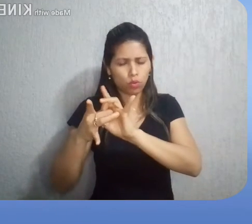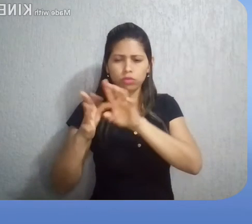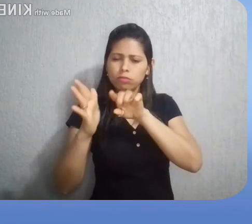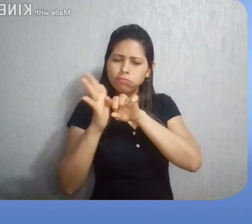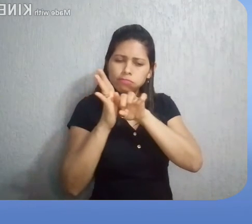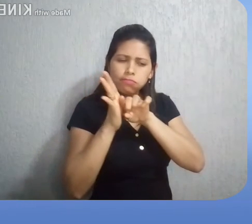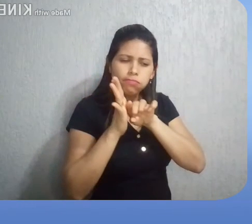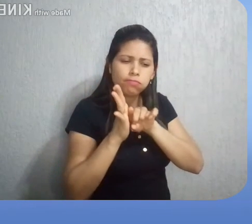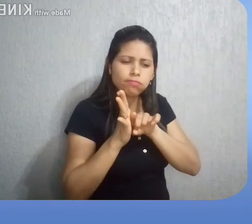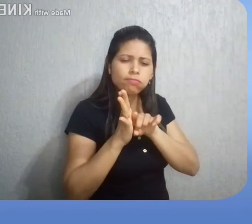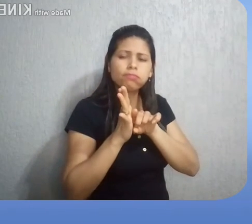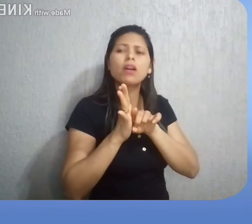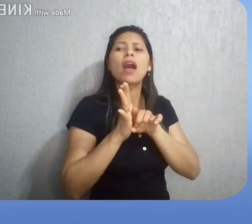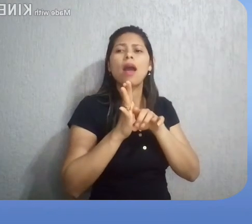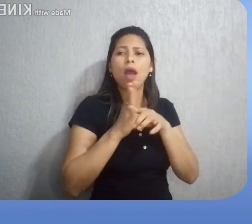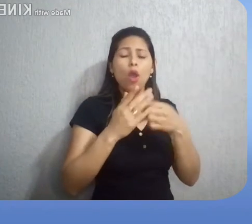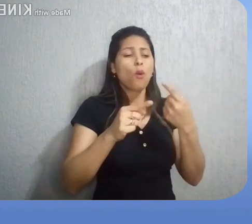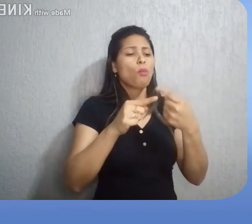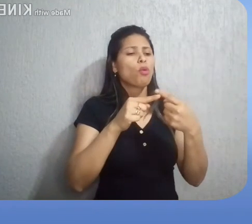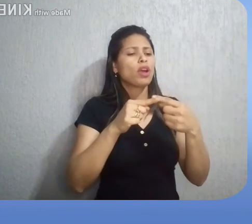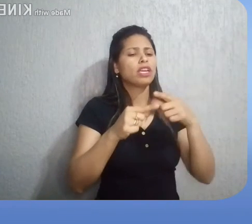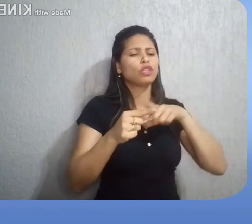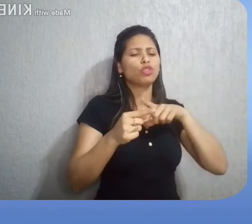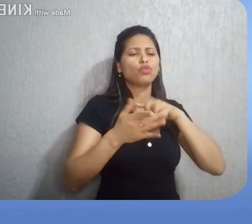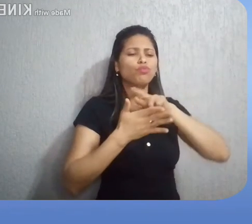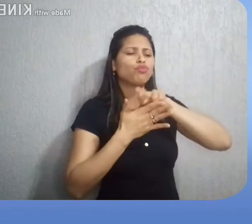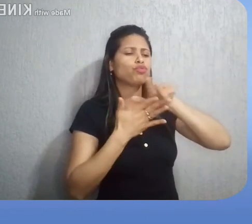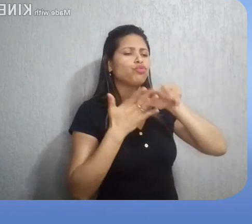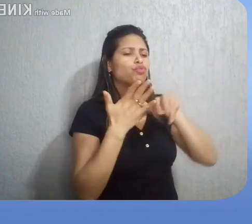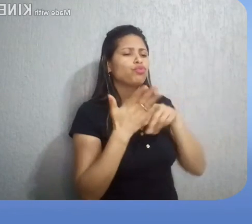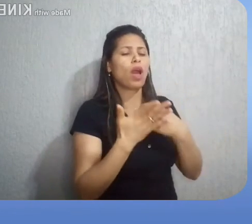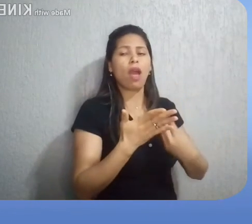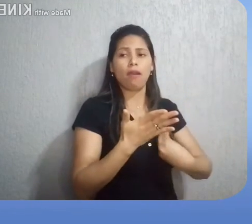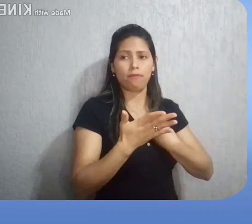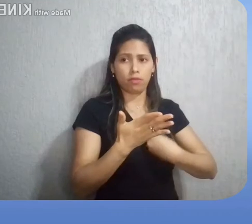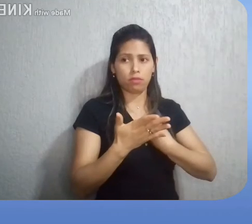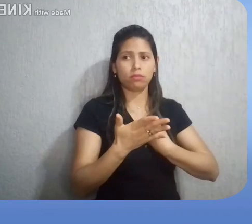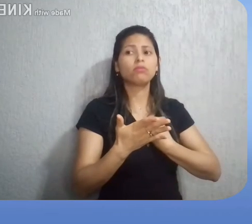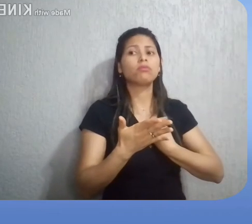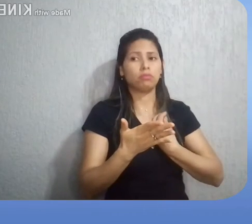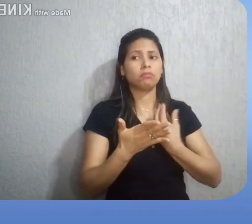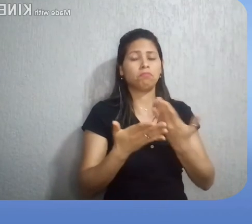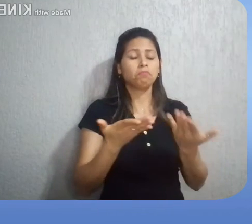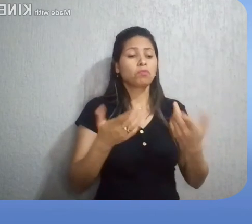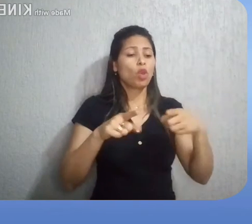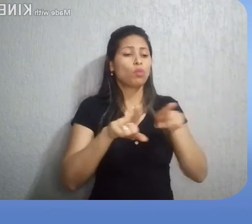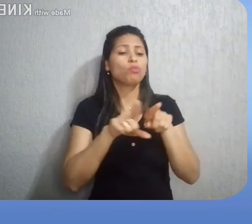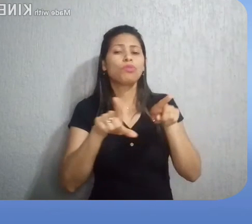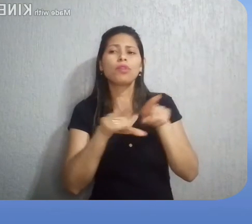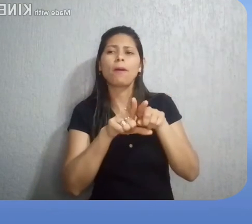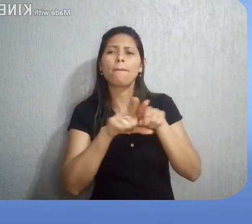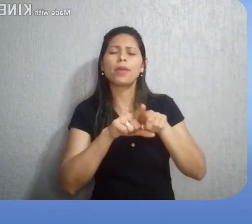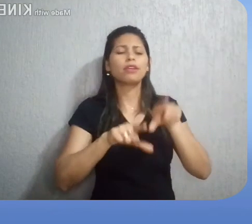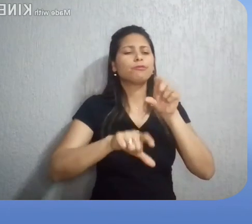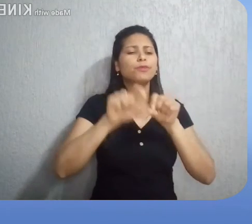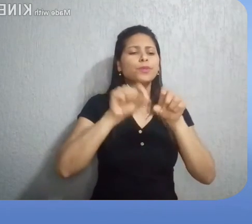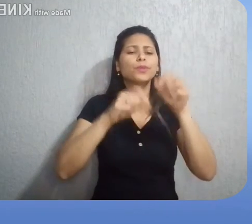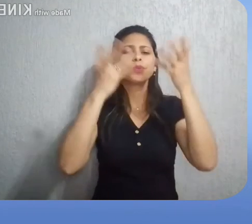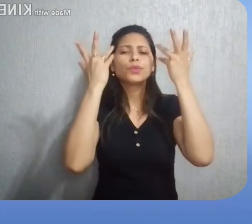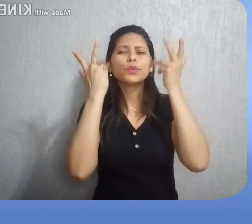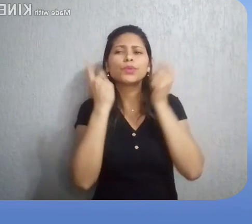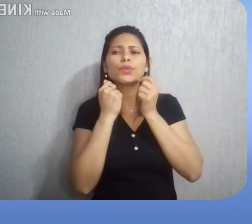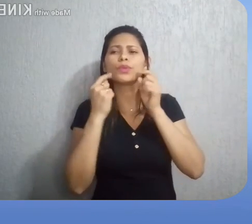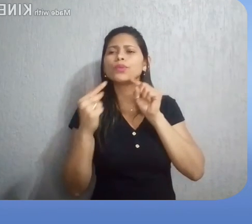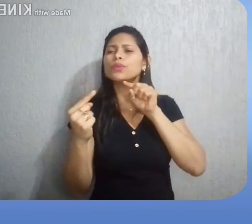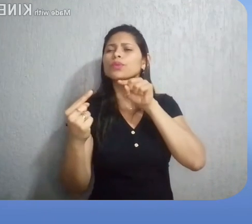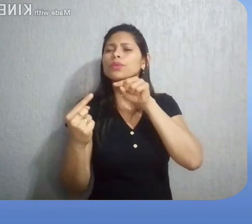não ainda encontramos esses fósseis. Não é possível, então, traçar todas as formas intermediárias entre uma espécie